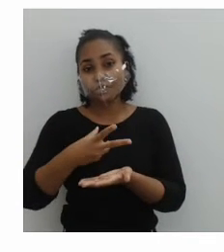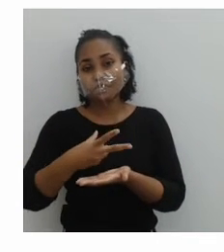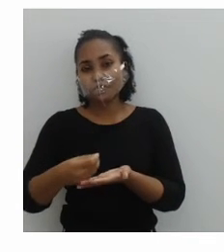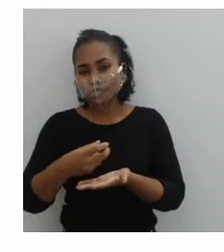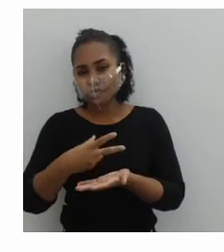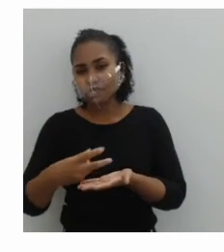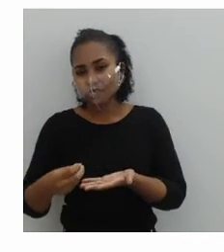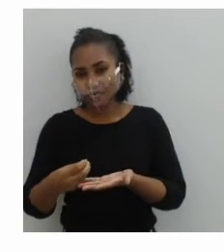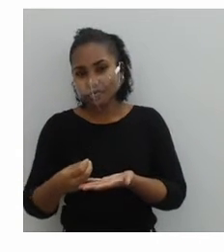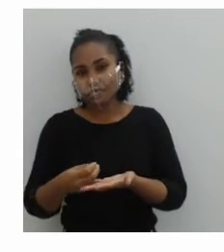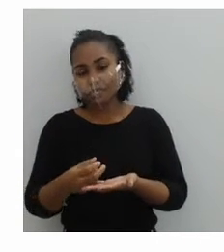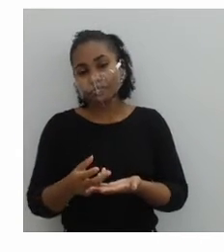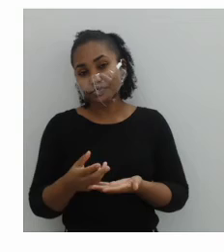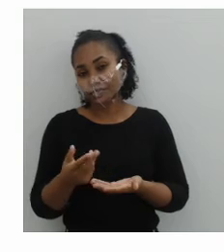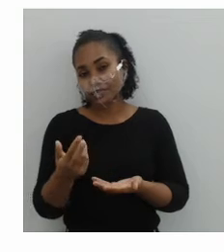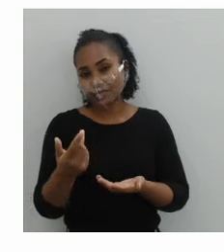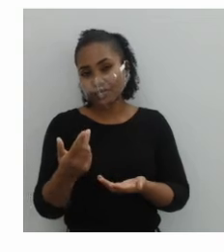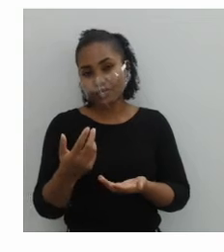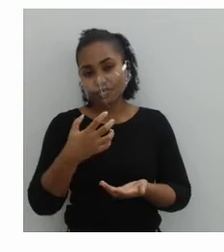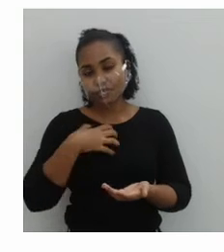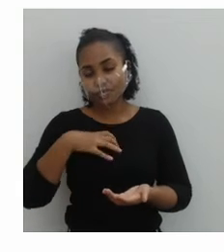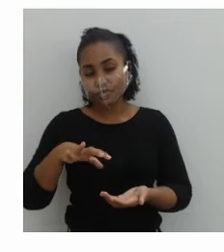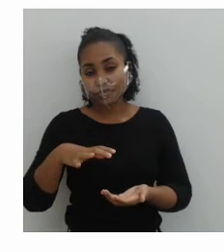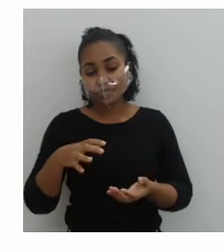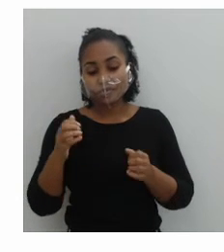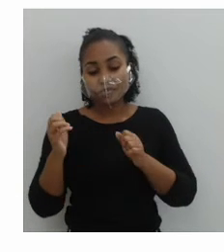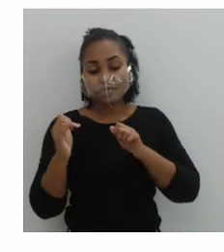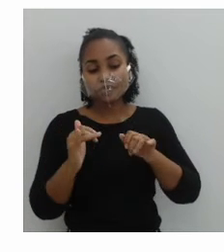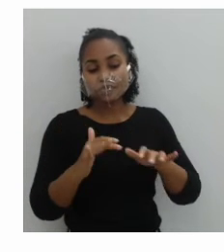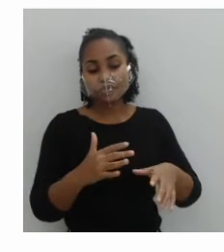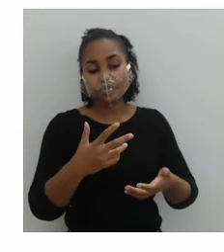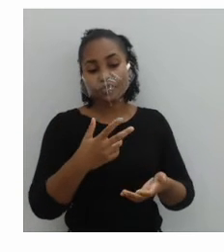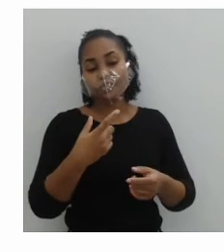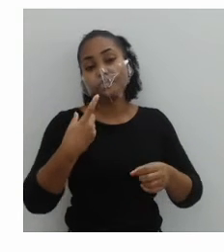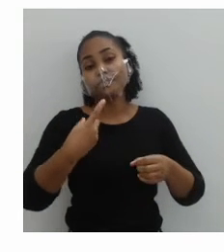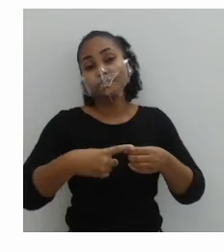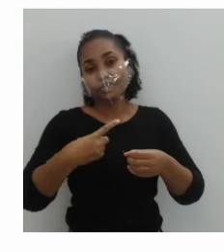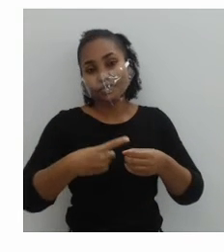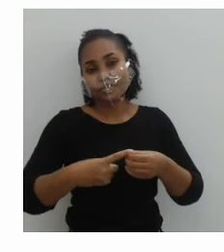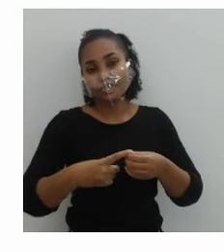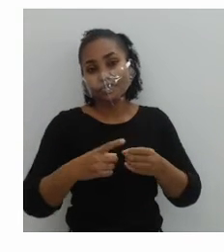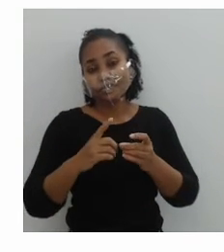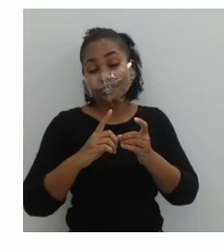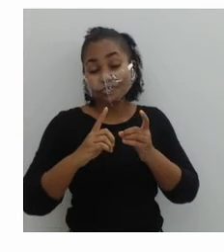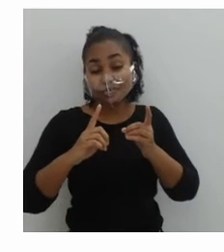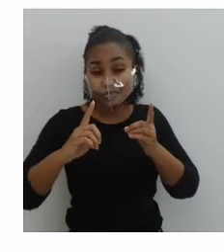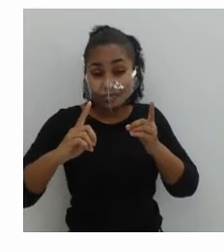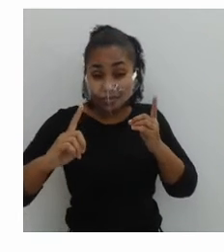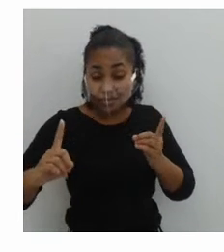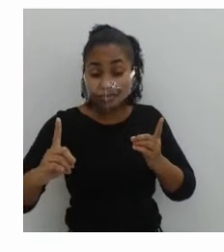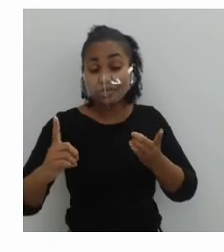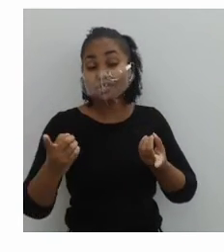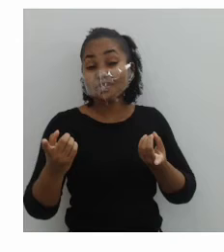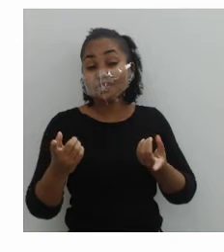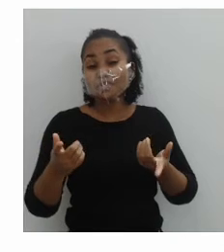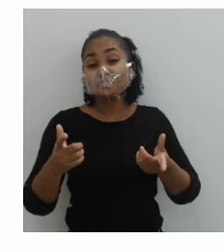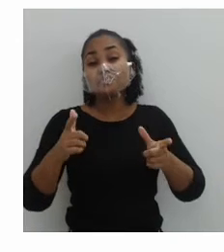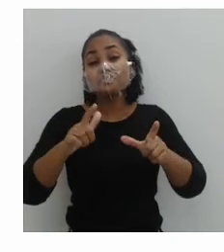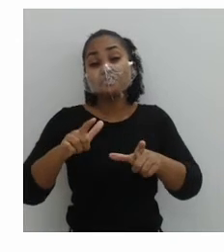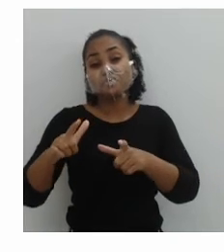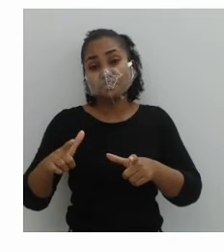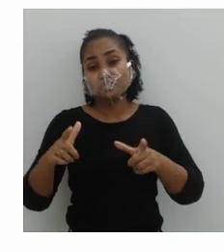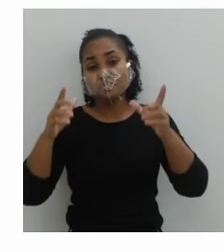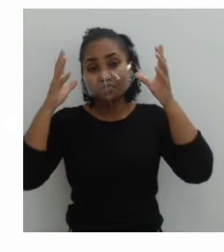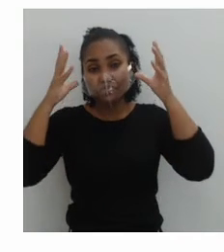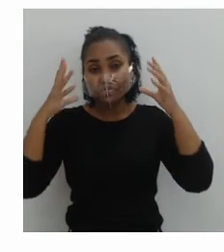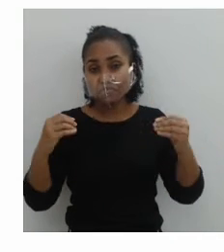fizeram. Vão se retirando para o interior, para as áreas mais longínquas, onde talvez os holandeses